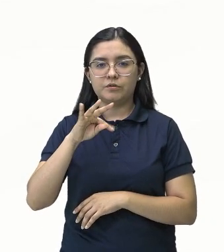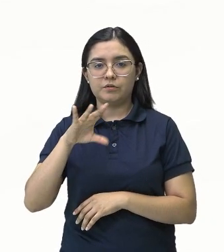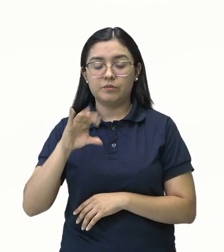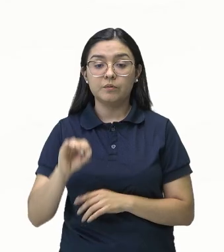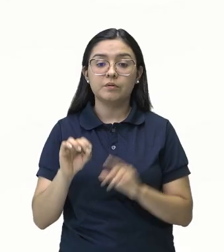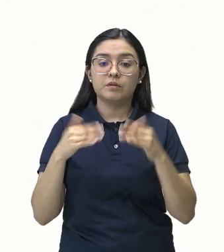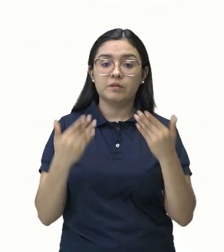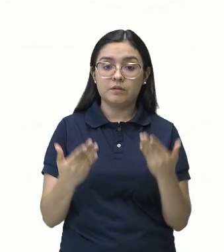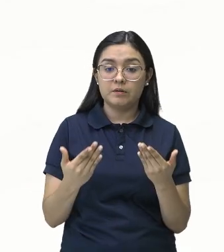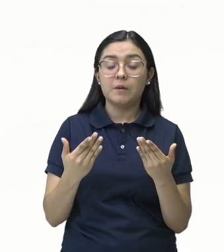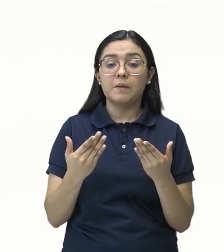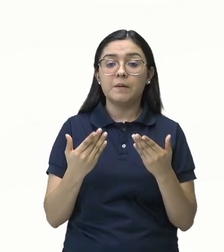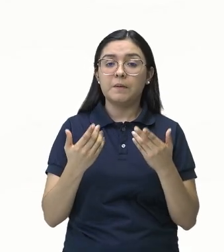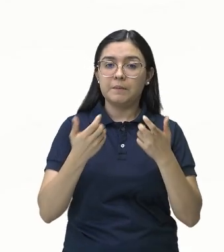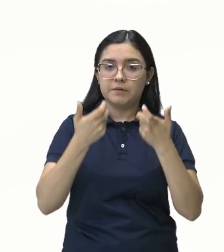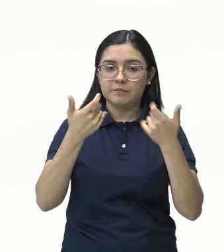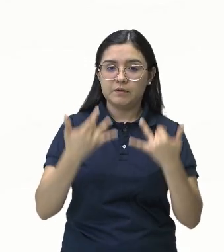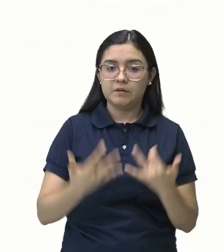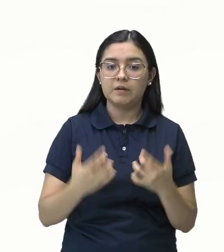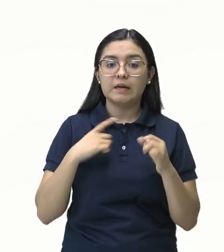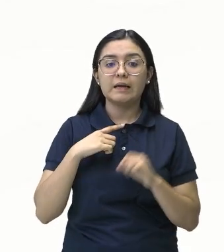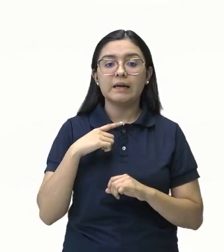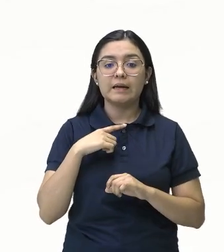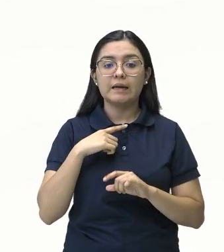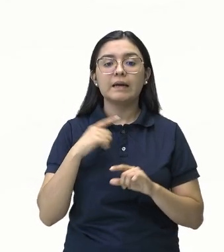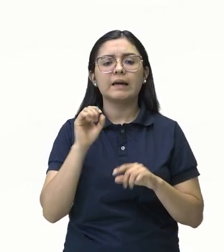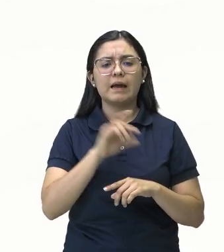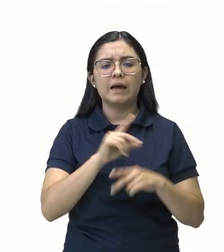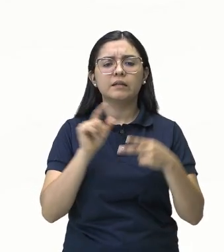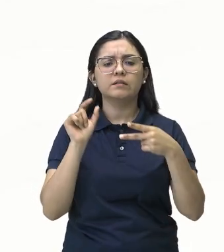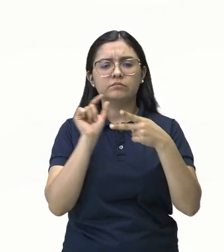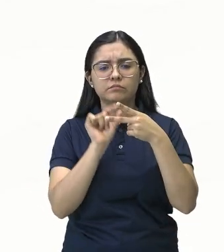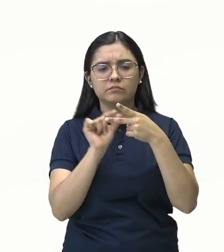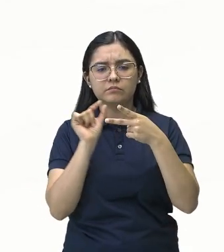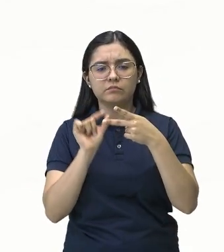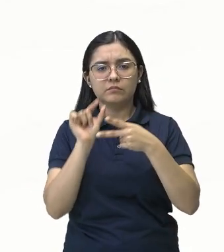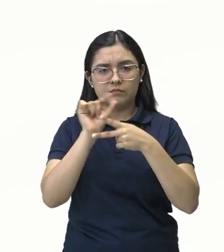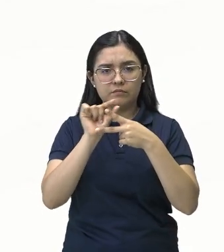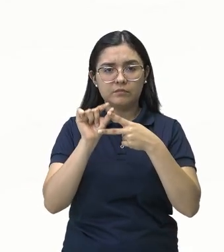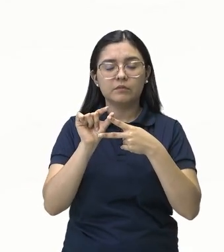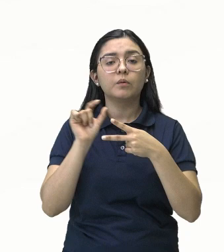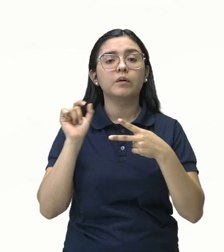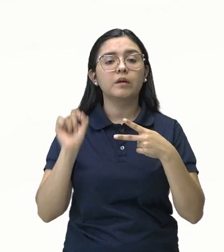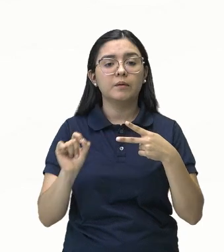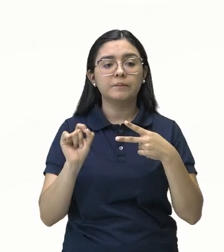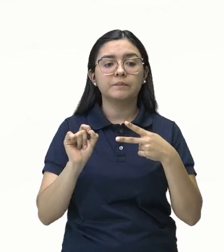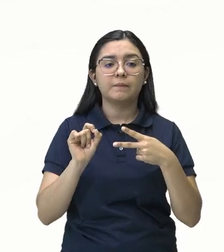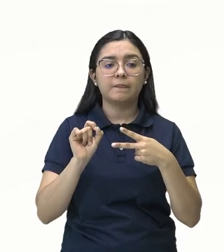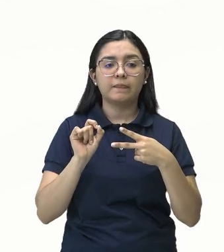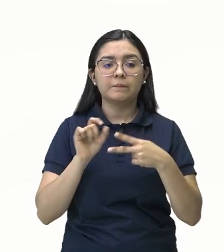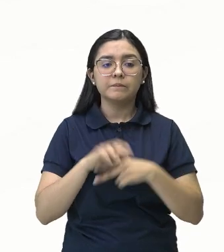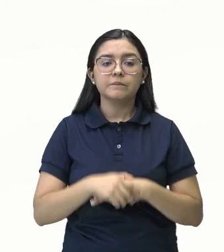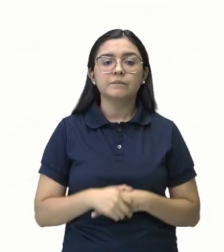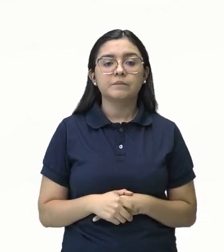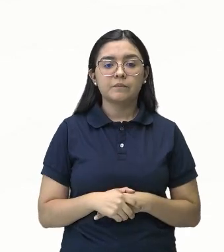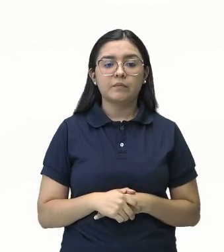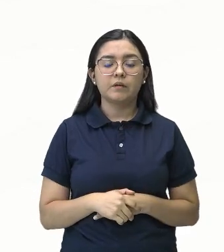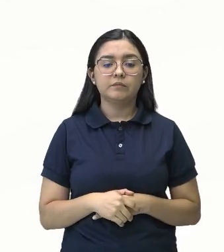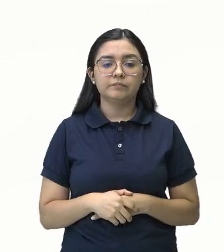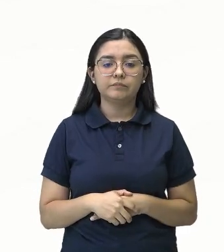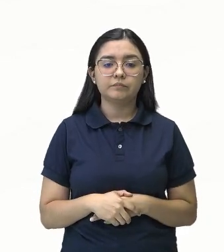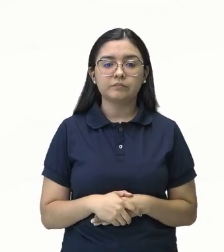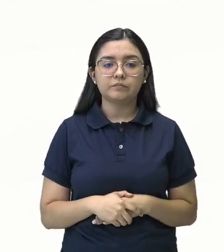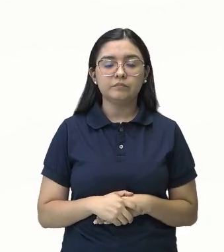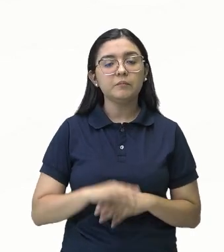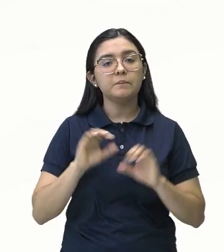recessivo. Para esclarecer, cada alelo desse aqui vem de um ascendente, né?